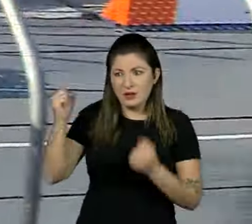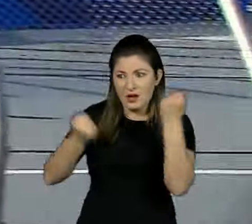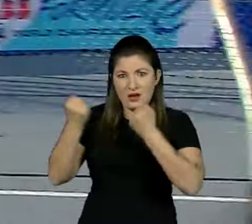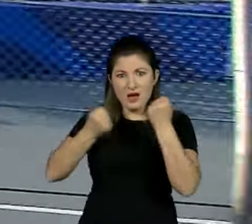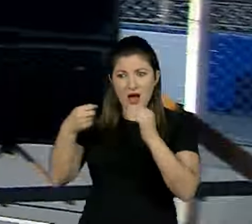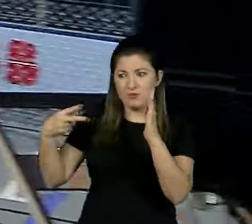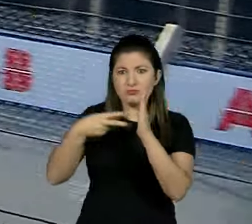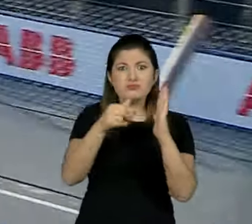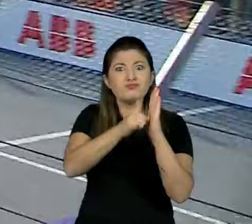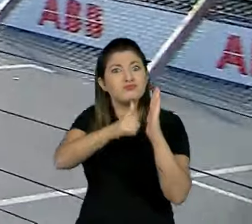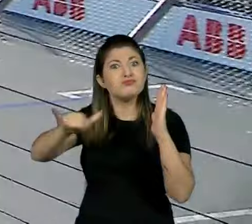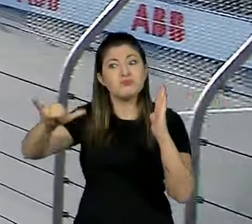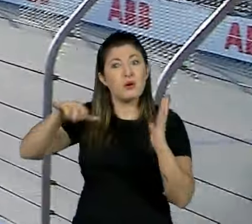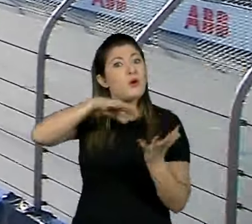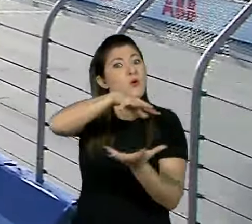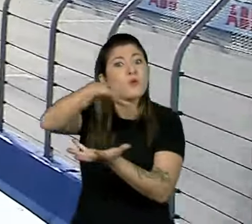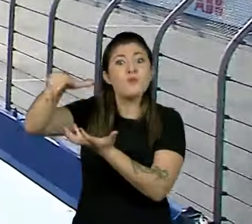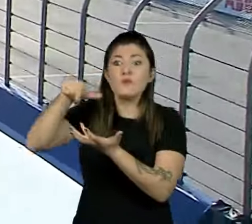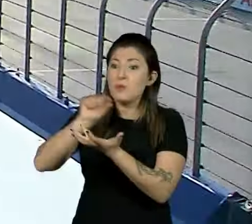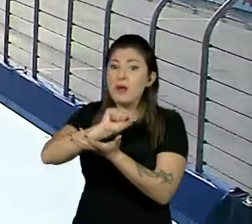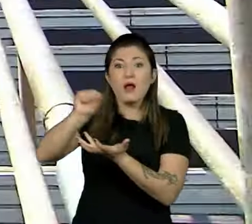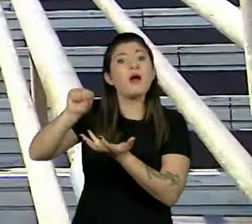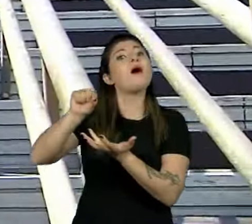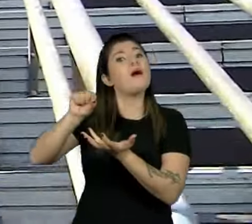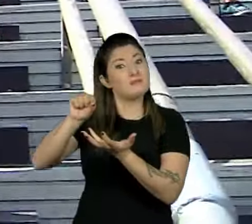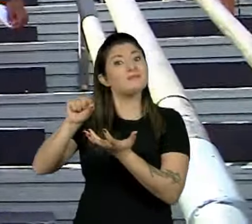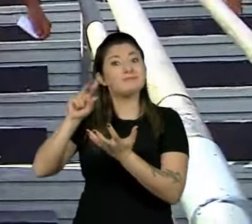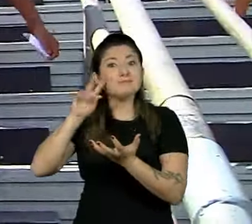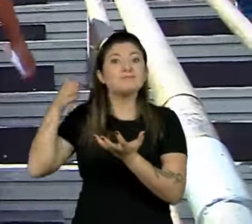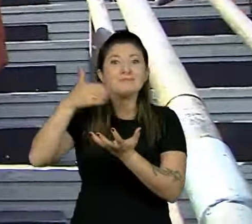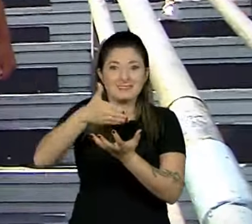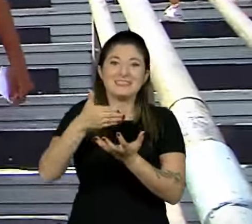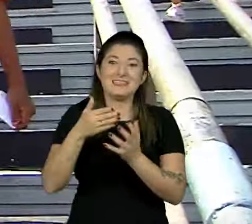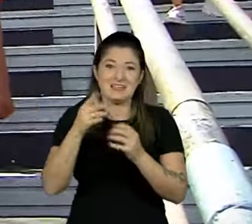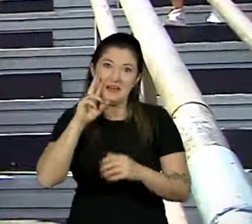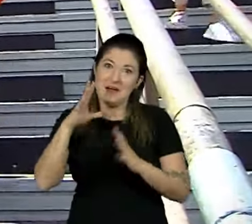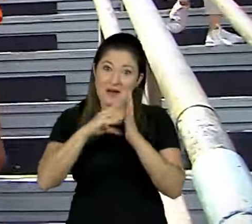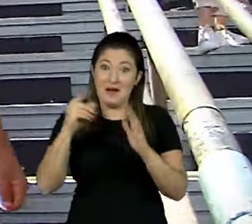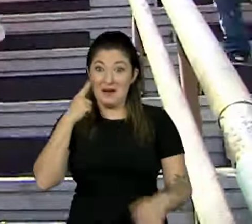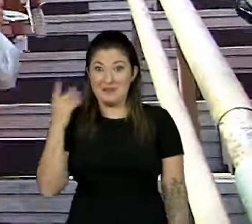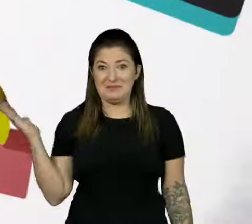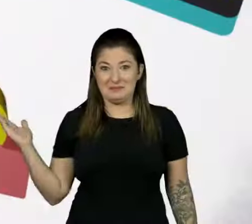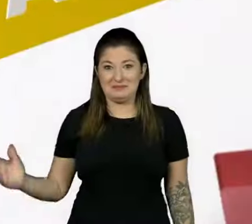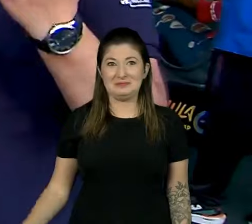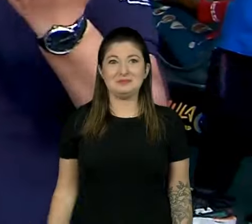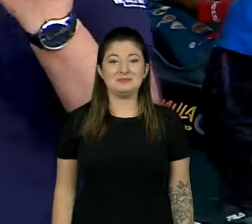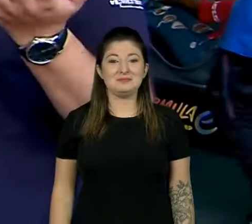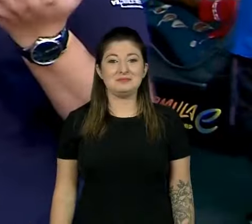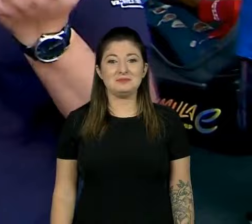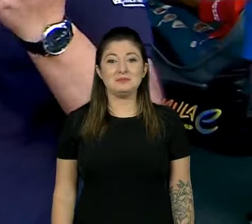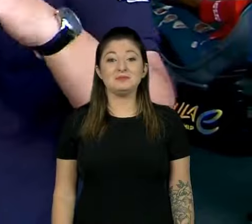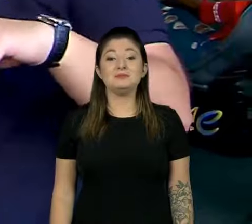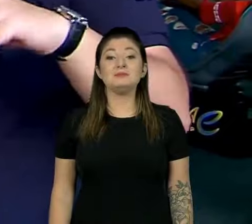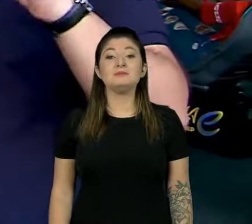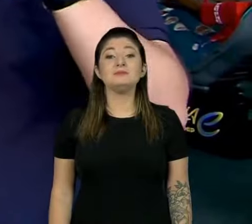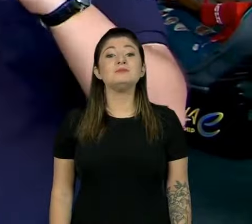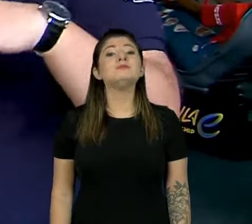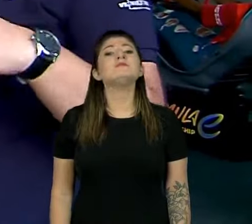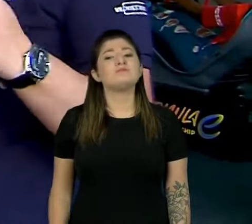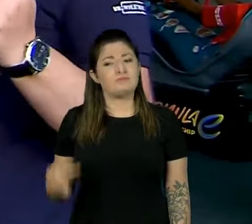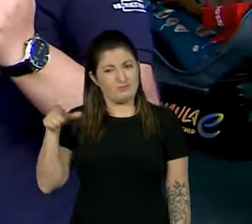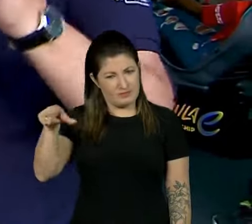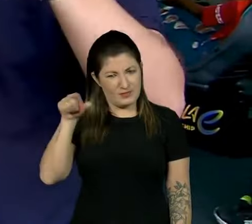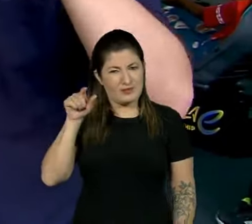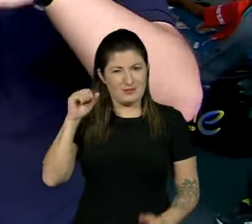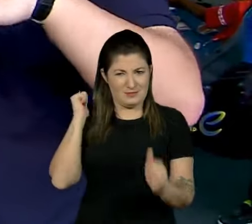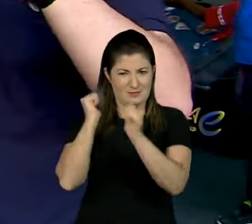mundo. Fique conosco e venha acompanhar essa incrível jornada. A ideia da Fórmula E é que ela seja